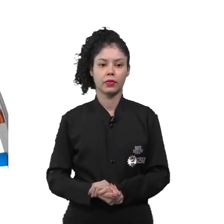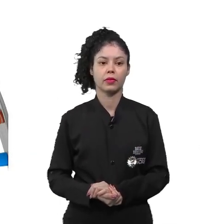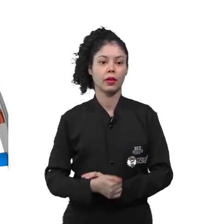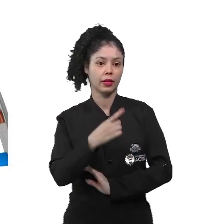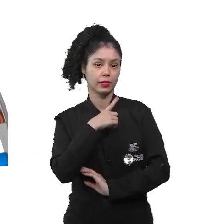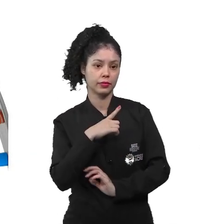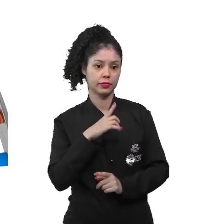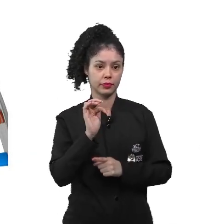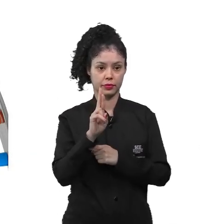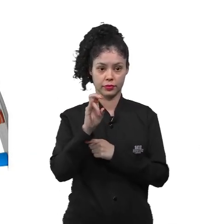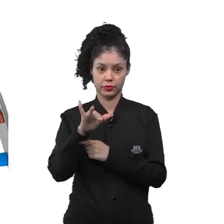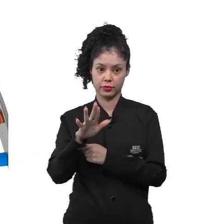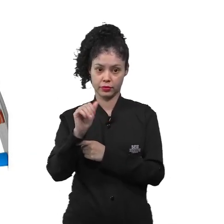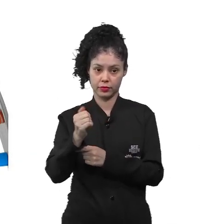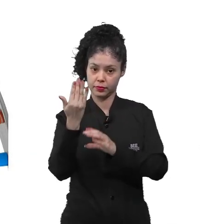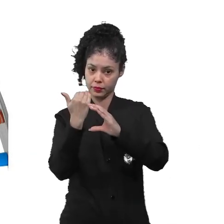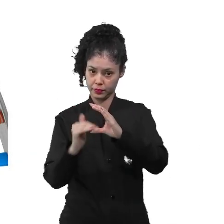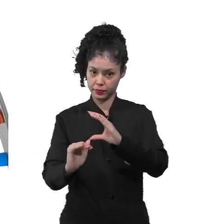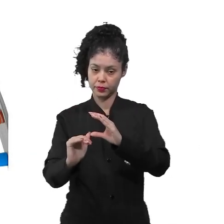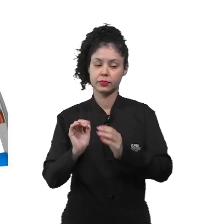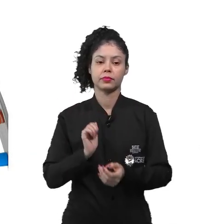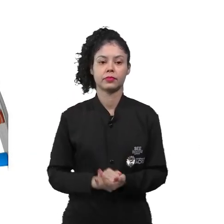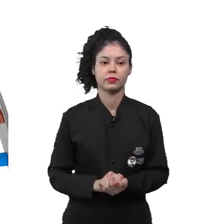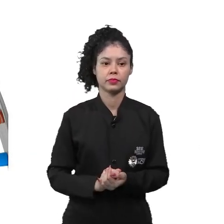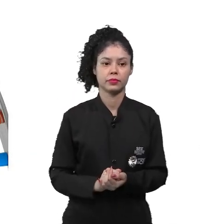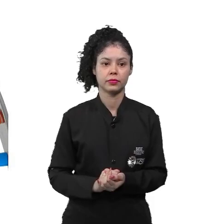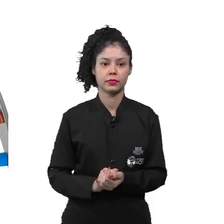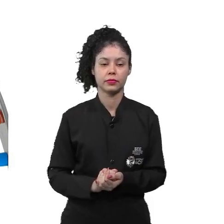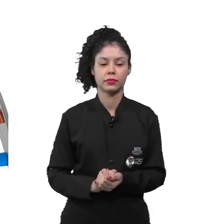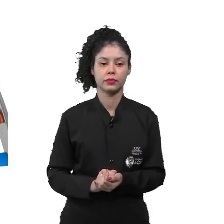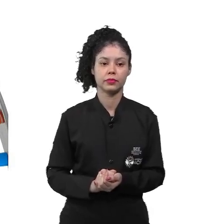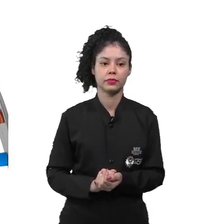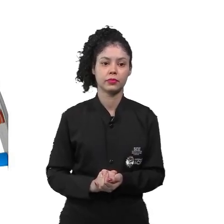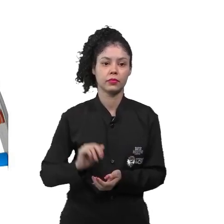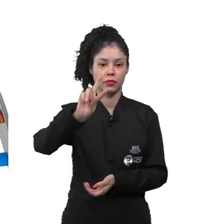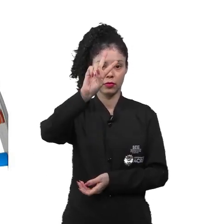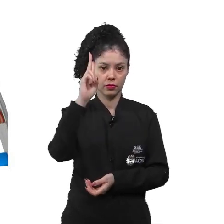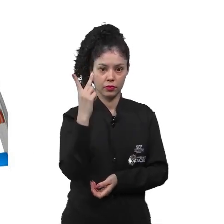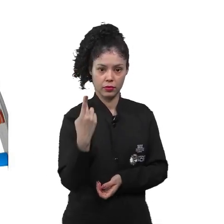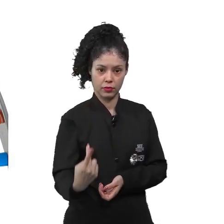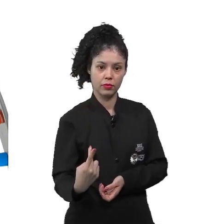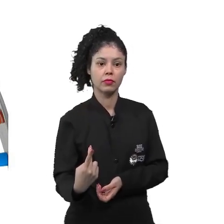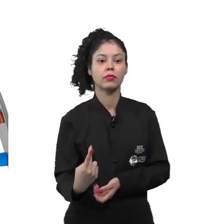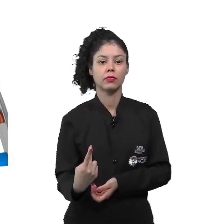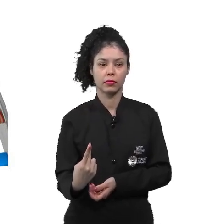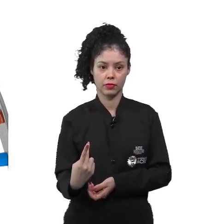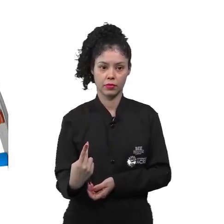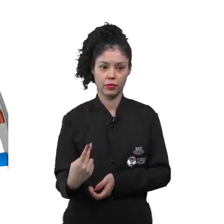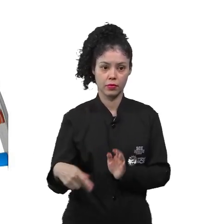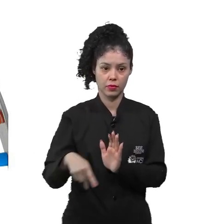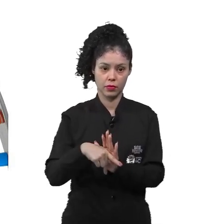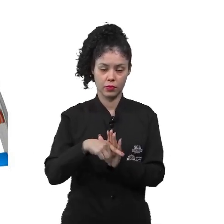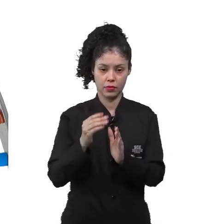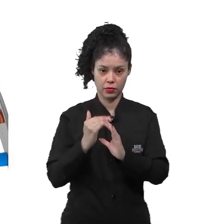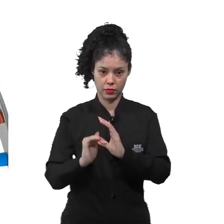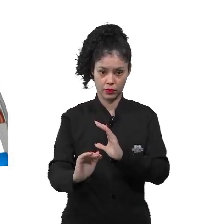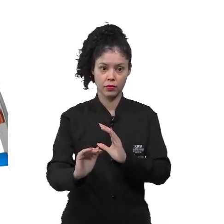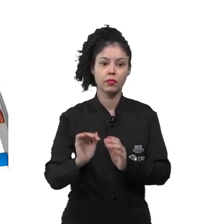a gente tem um RNA mensageiro, que carrega essas informações, né, ali para síntese